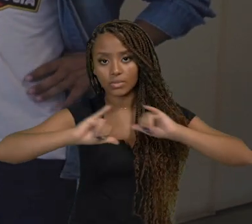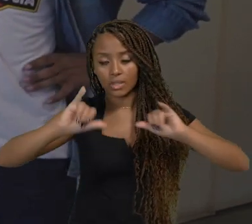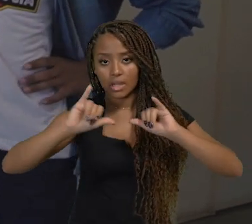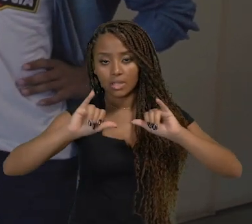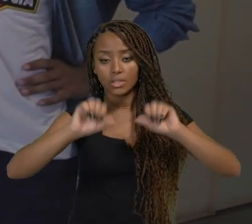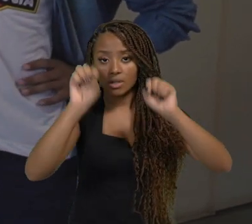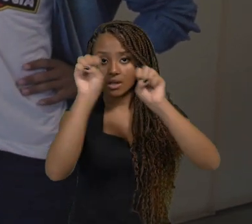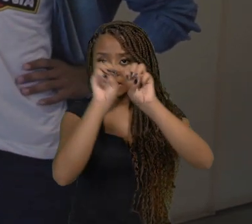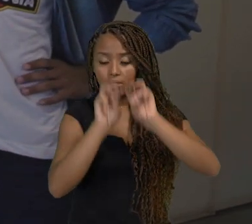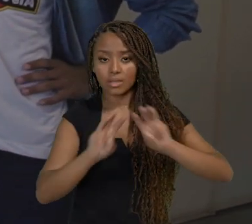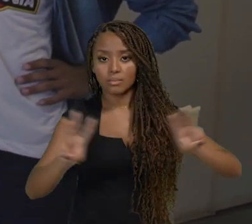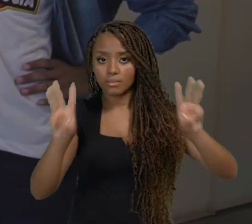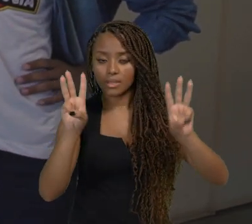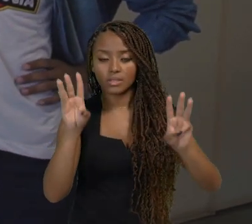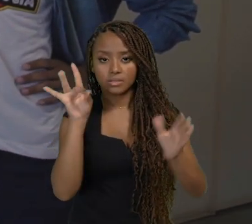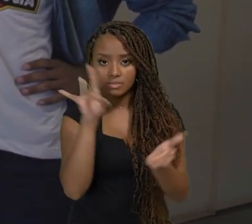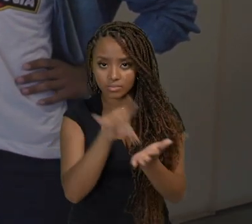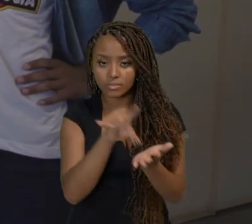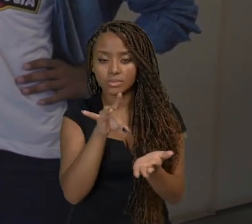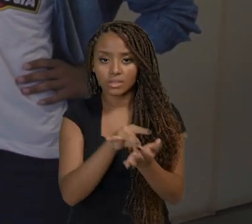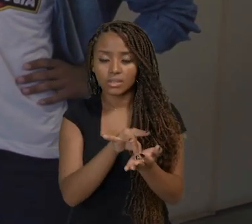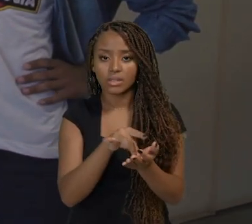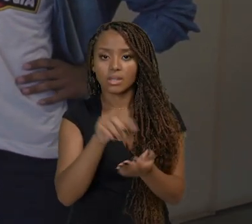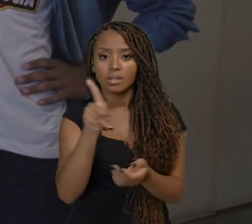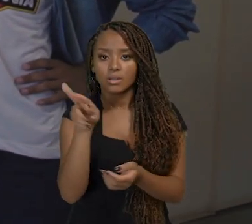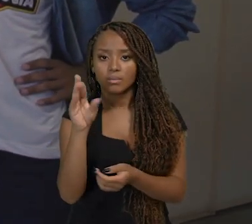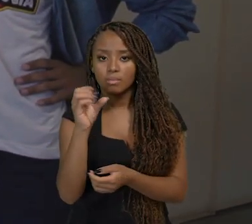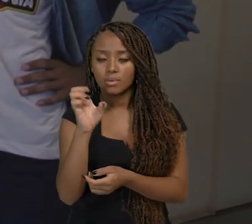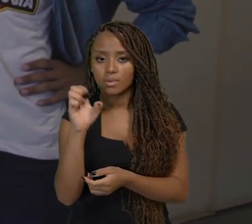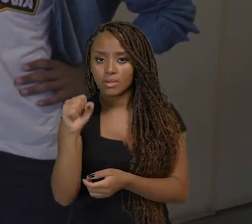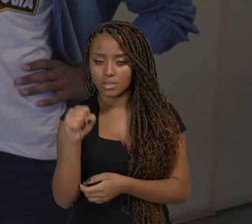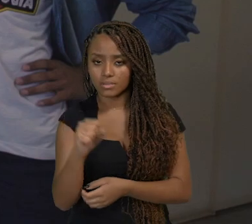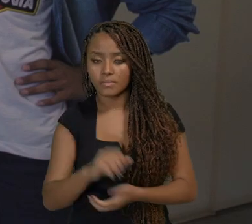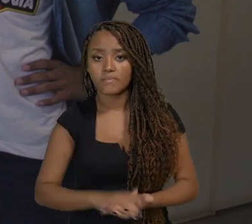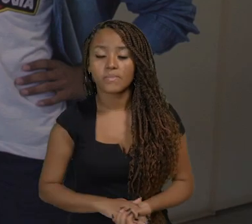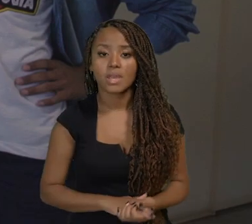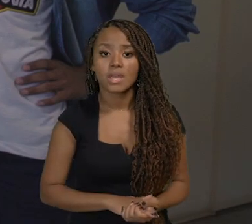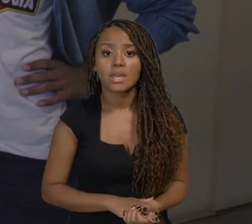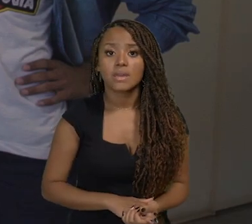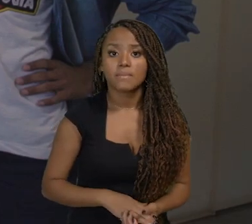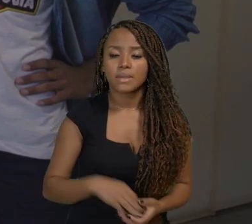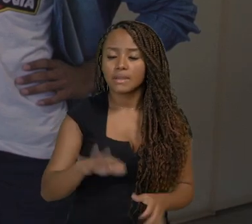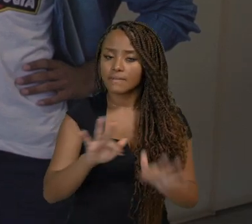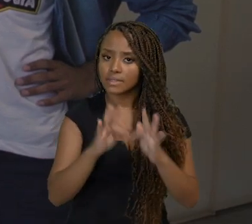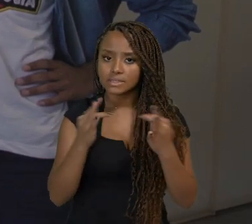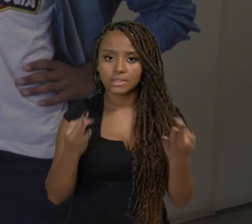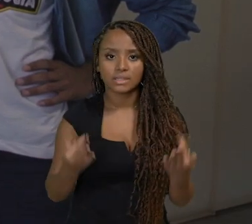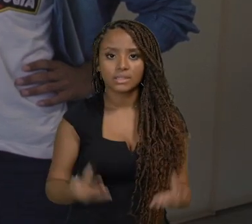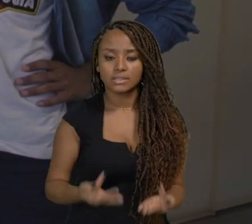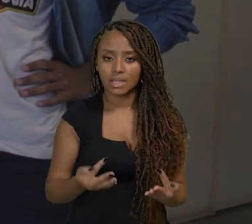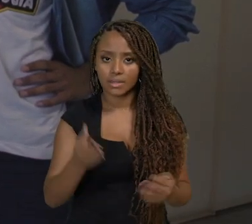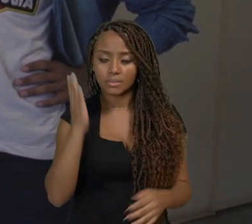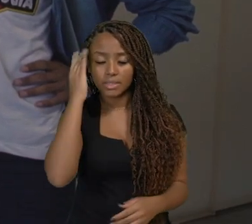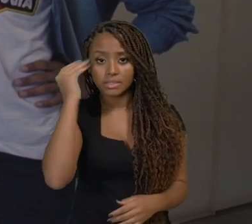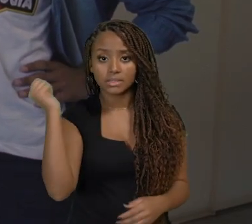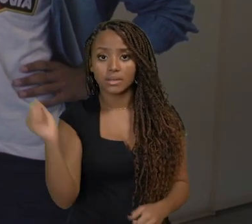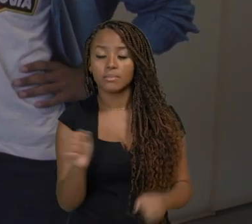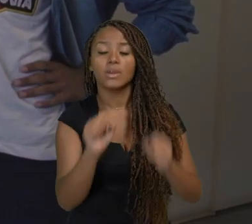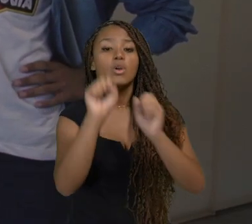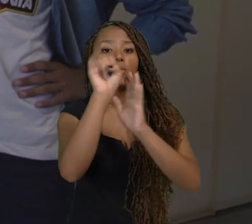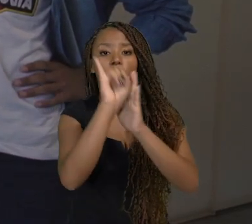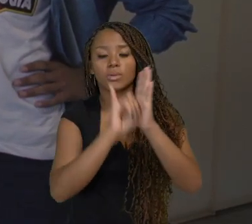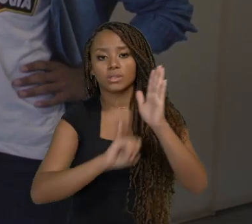página oficial da Proesc. E para facilitar também a comunidade a localizar esse edital, a gente divulga ele nas nossas